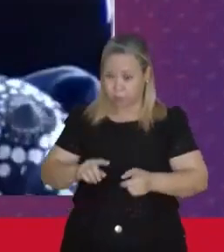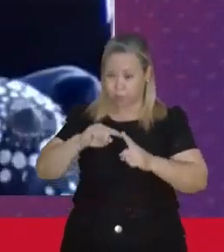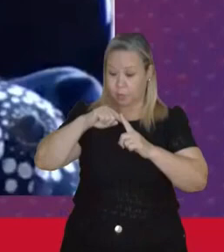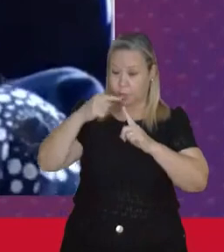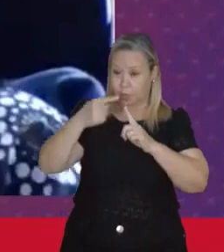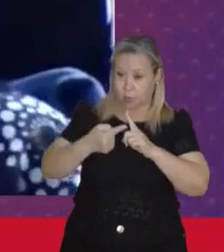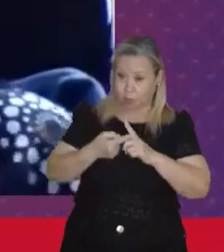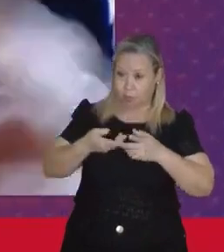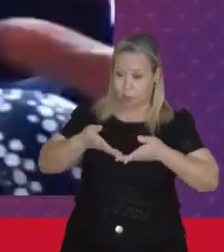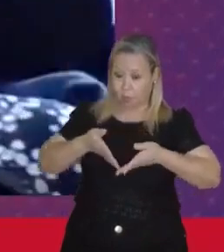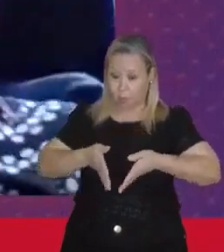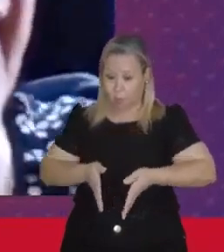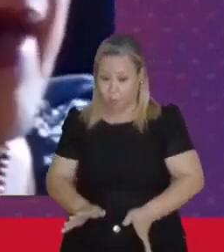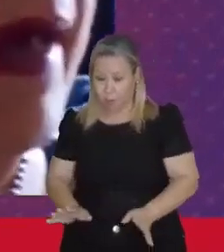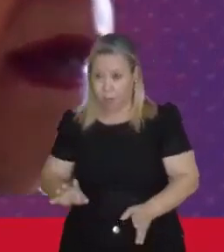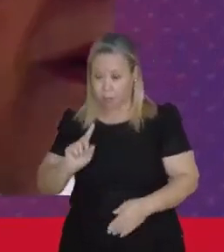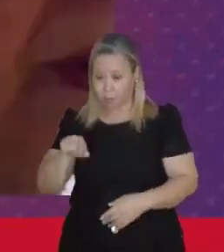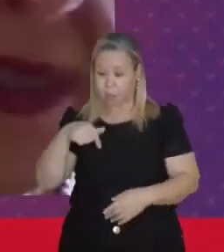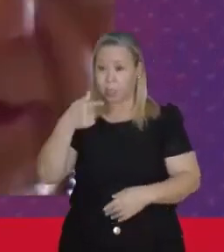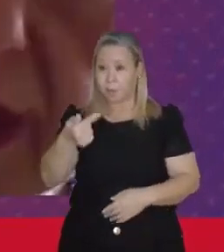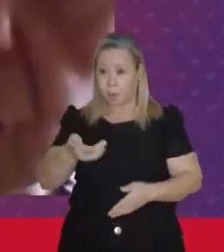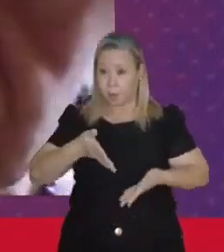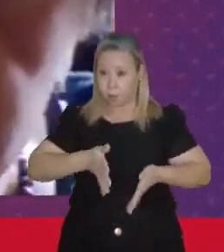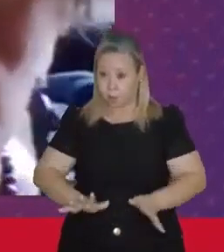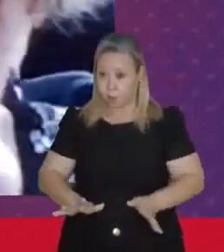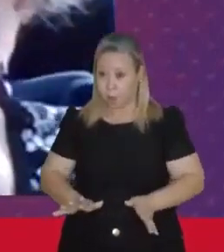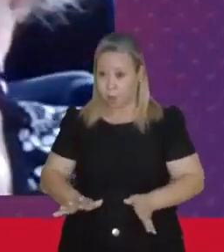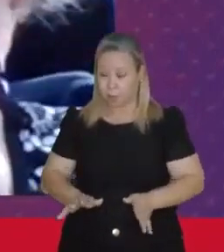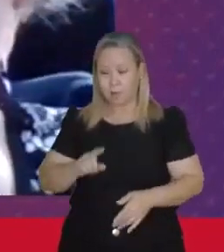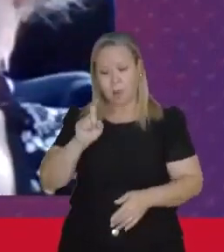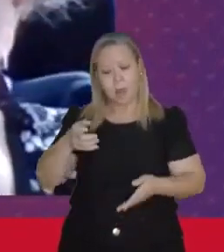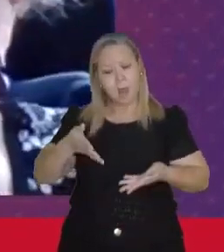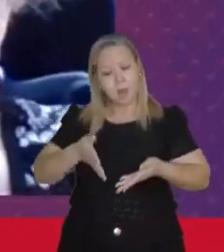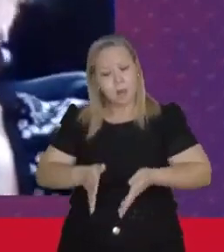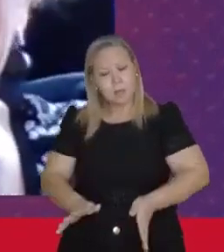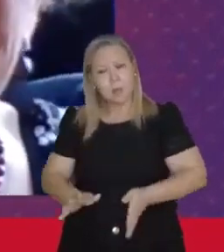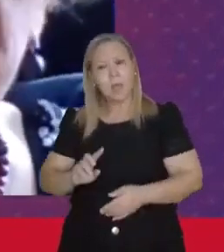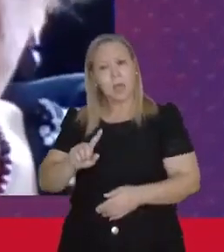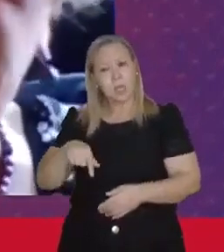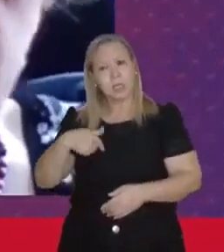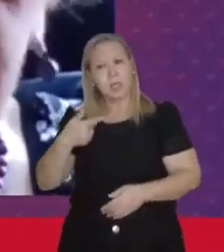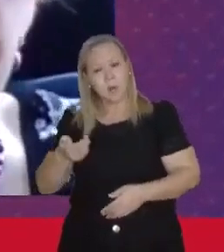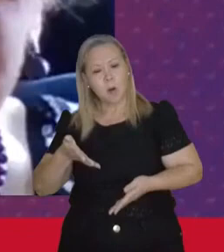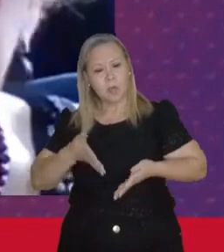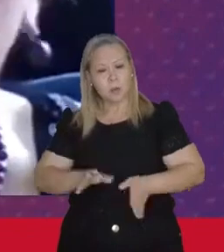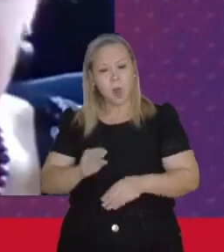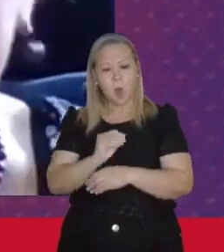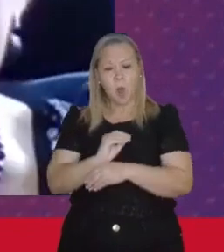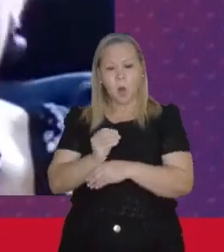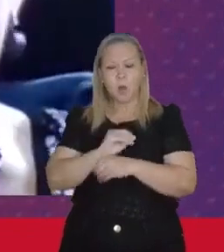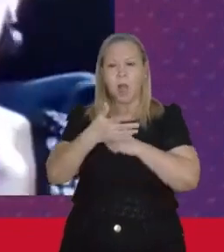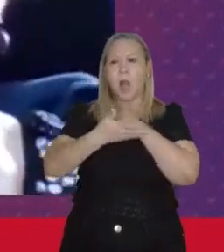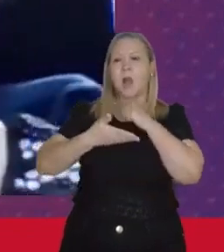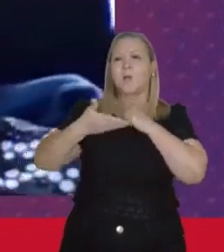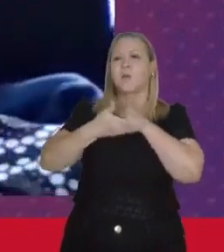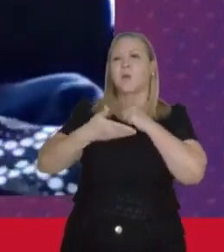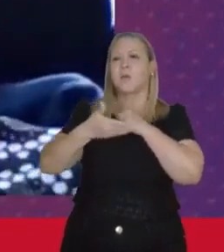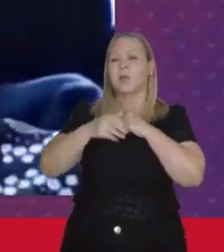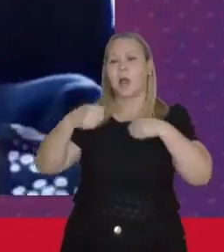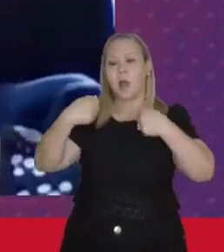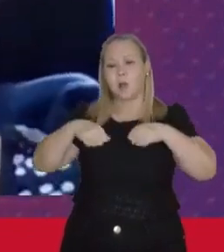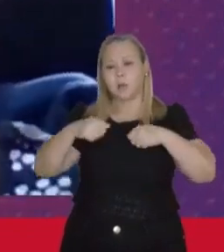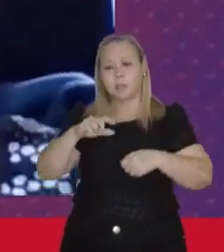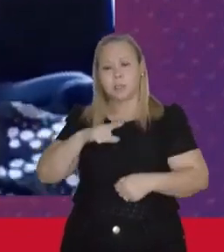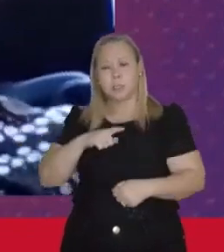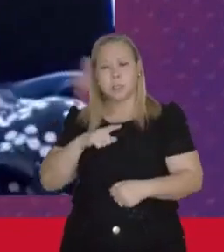gestação, parto e puerpério, é o nascimento, o cuidado fundamental que tem que ter com a mulher